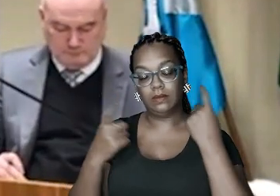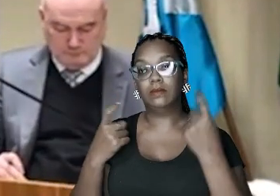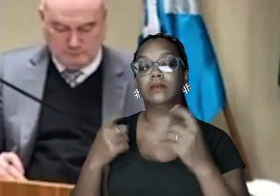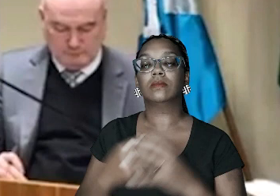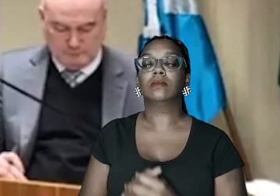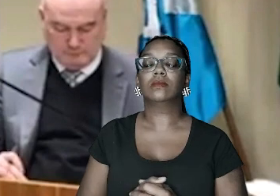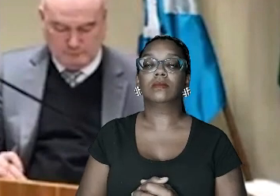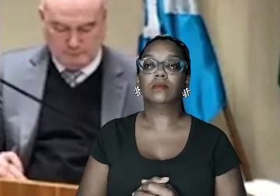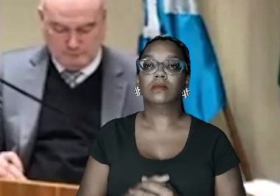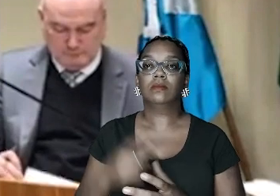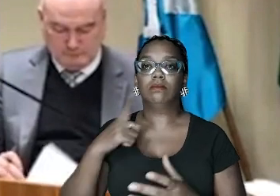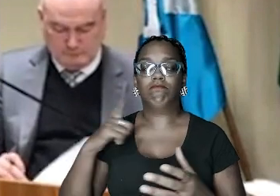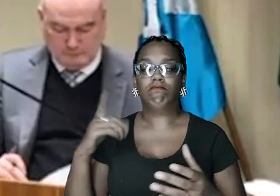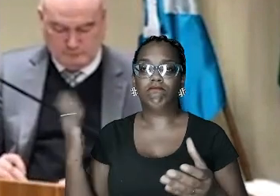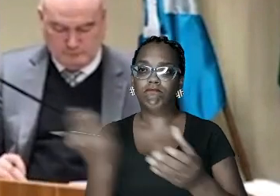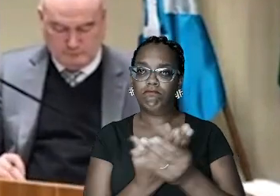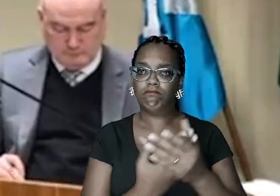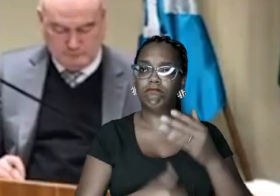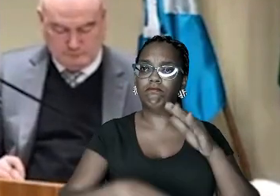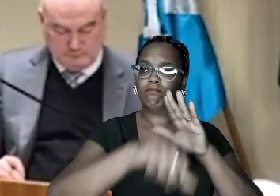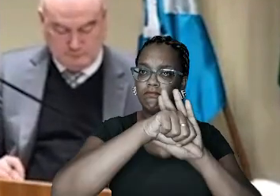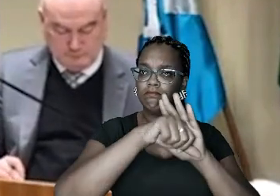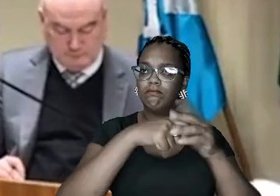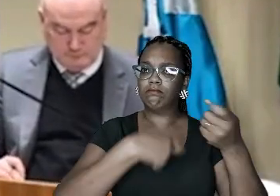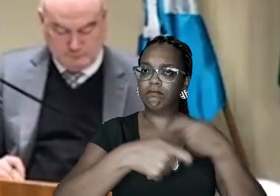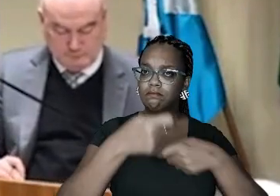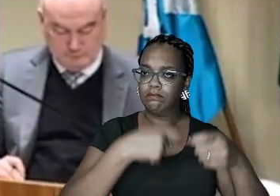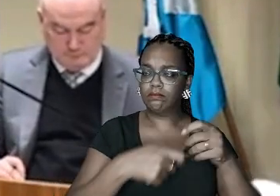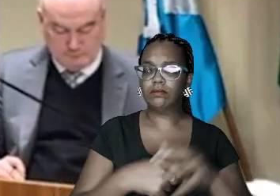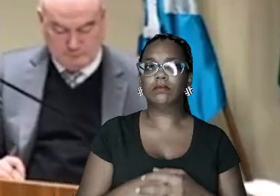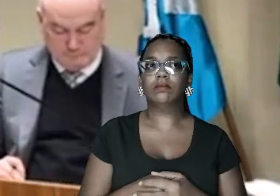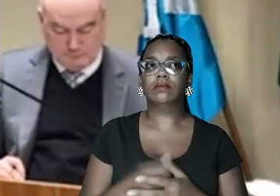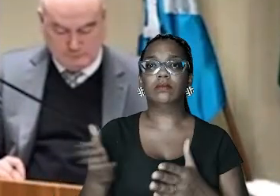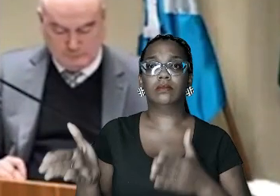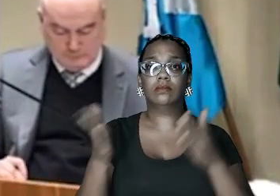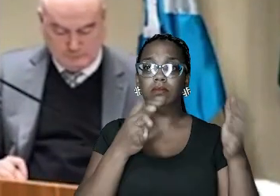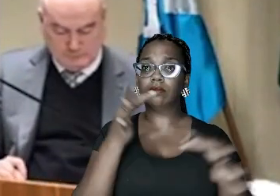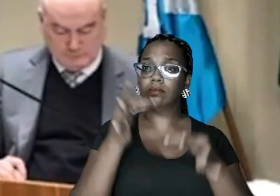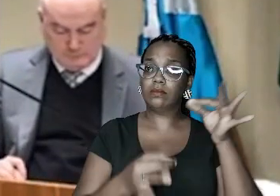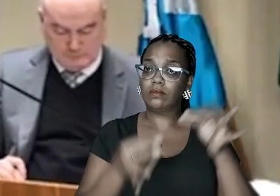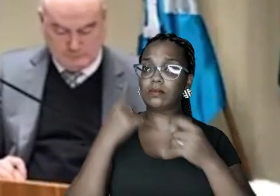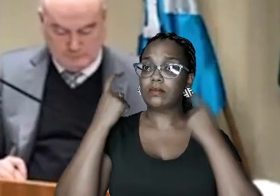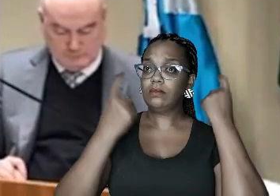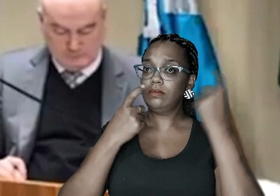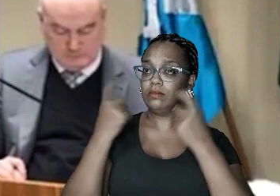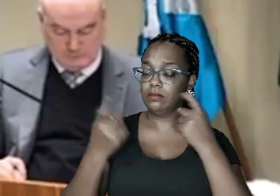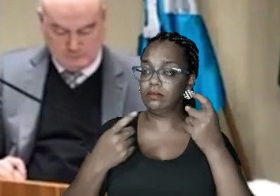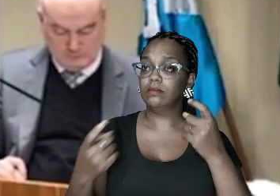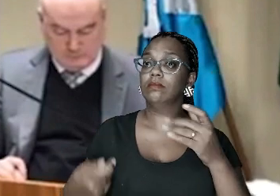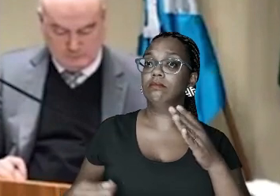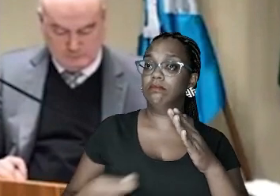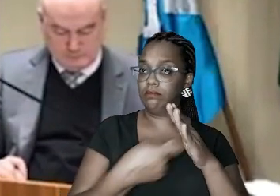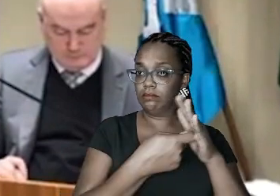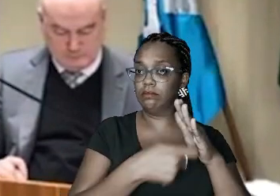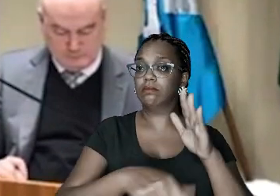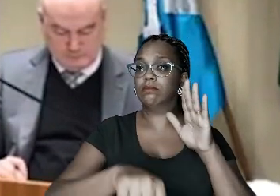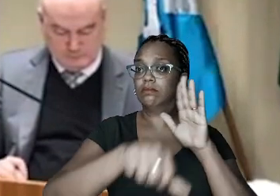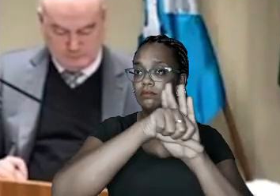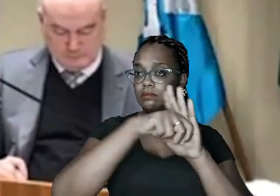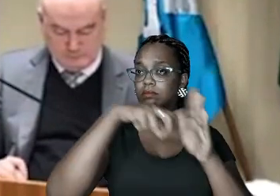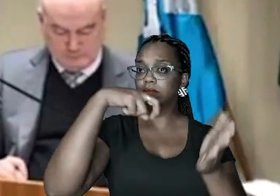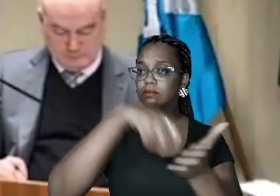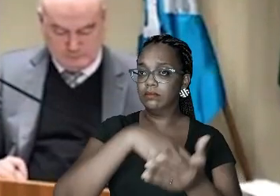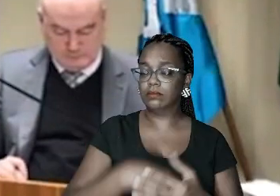punições administrativas o judiciário preocupado nas punições penais né as normas